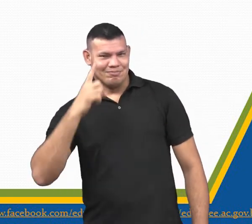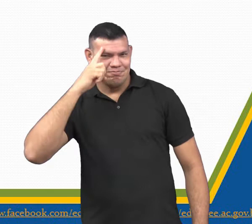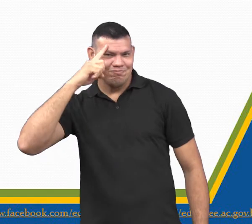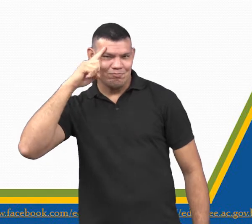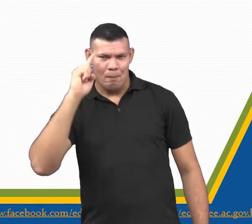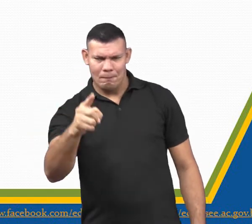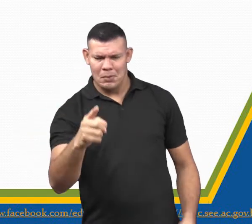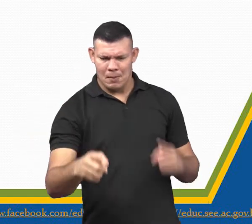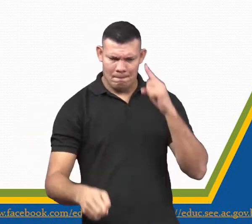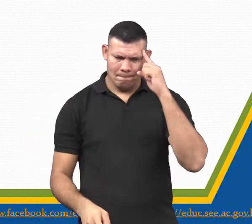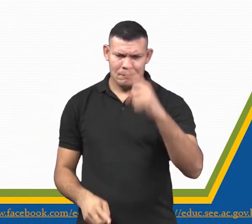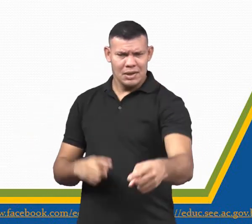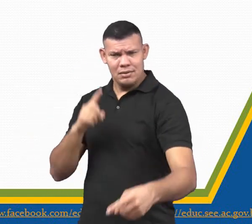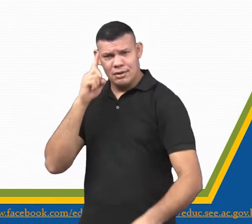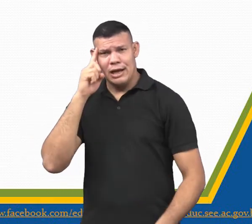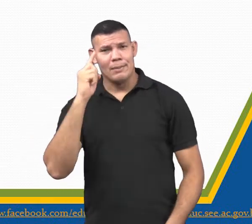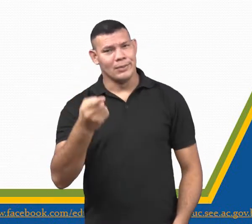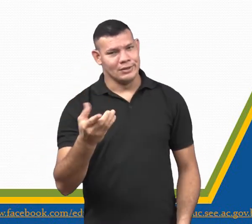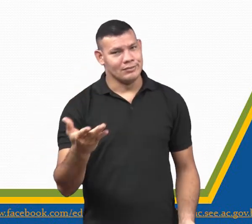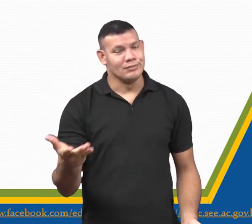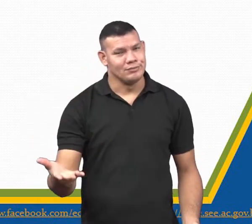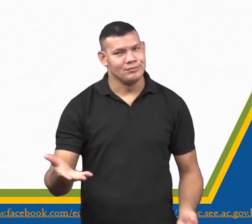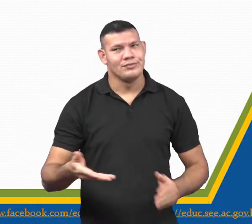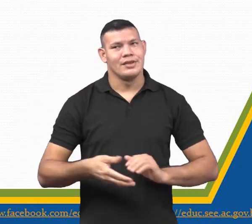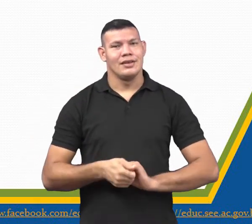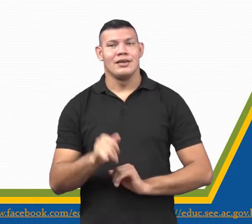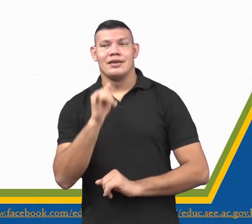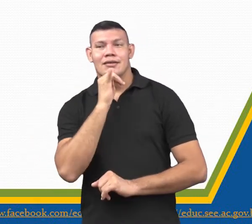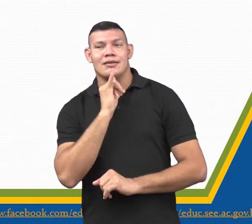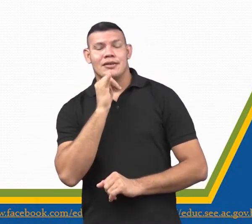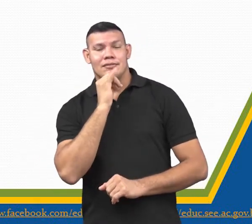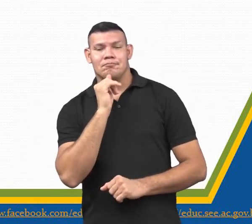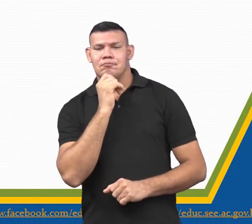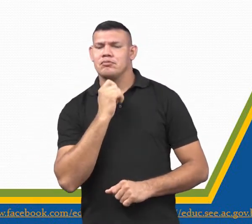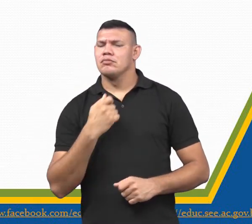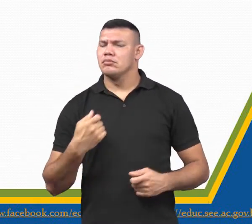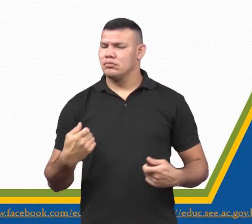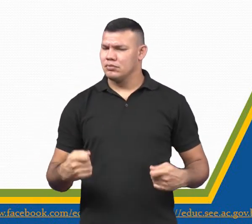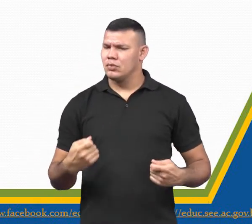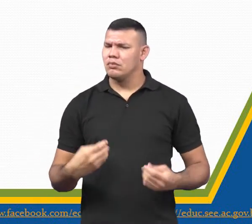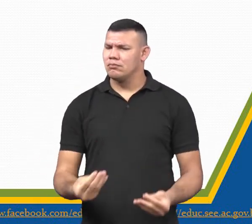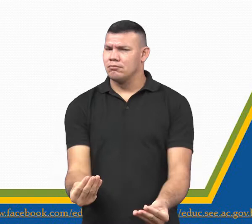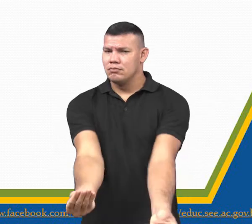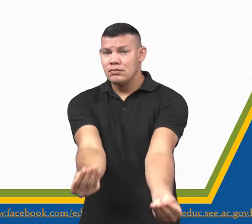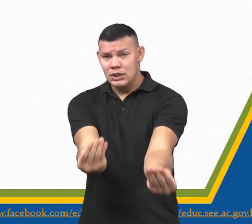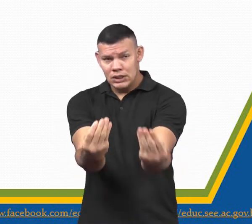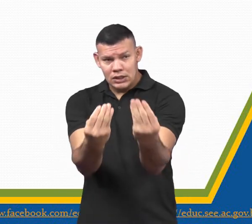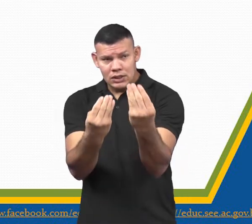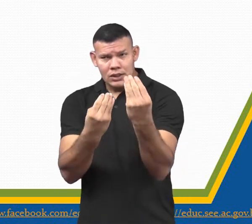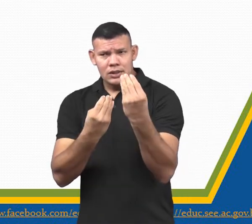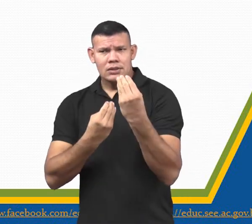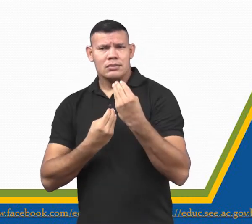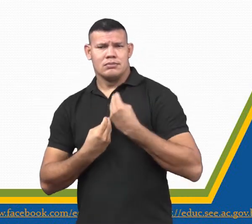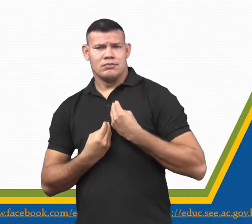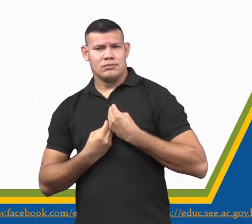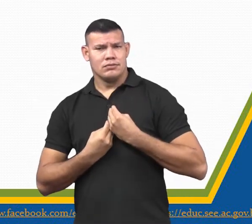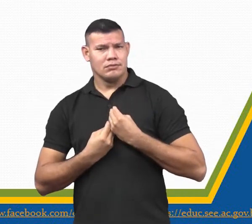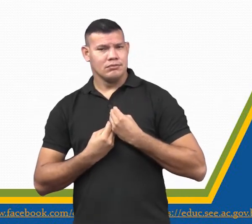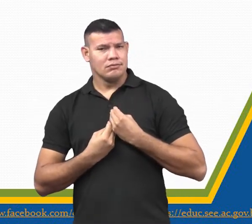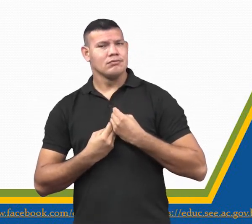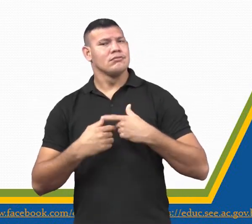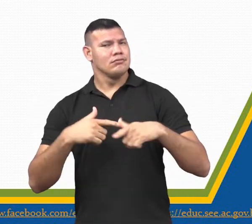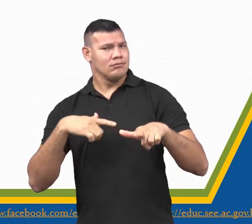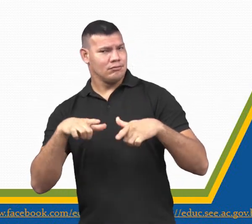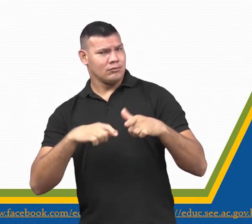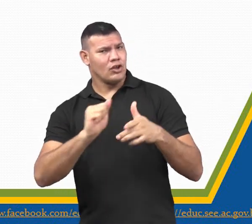certo? Olha o exemplo que eu trouxe para vocês, ó. Entreguem el trabajo hasta lunes. É uma ordem. O professor